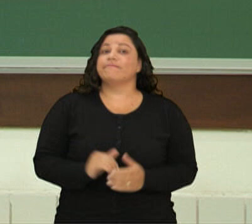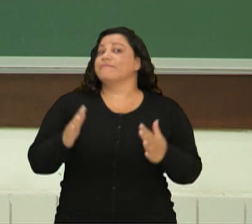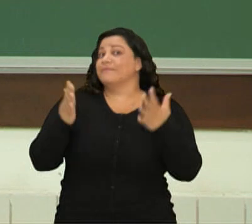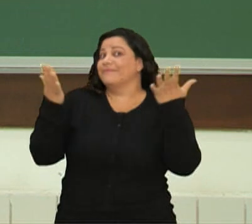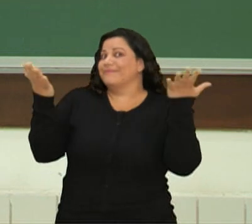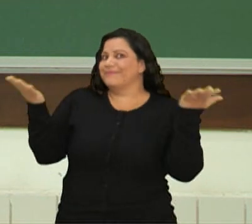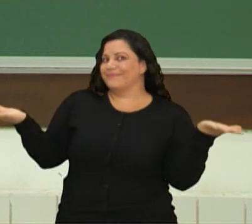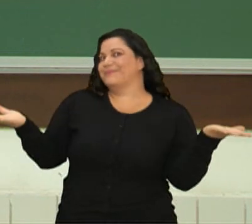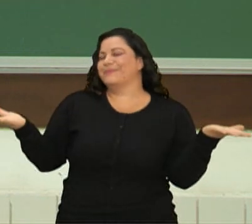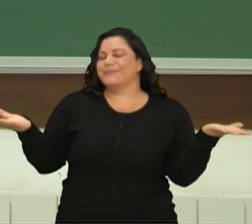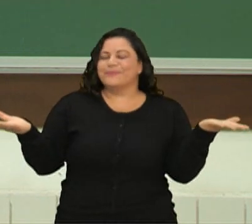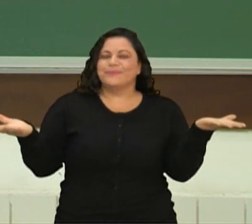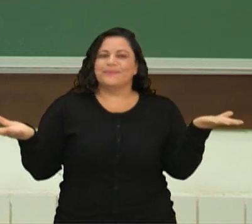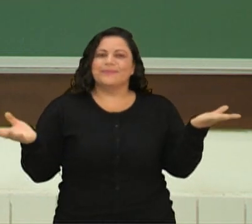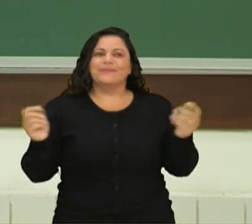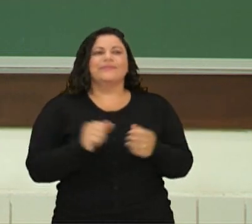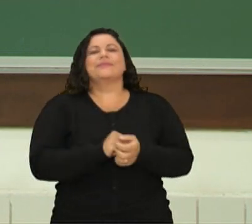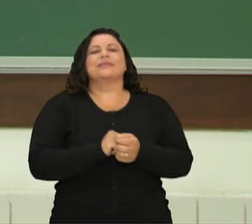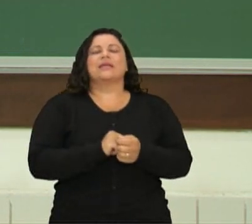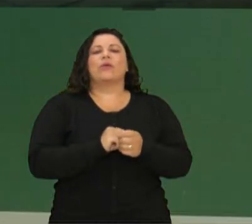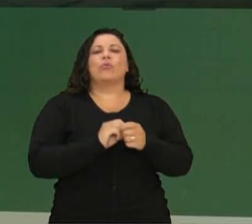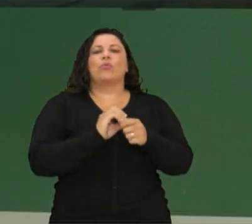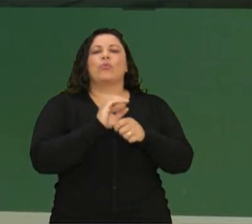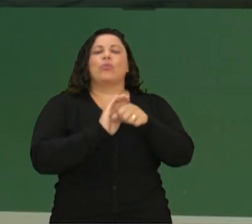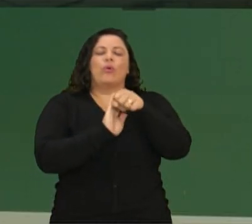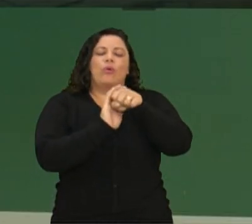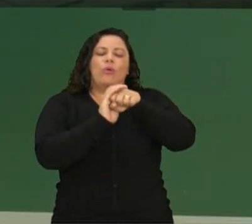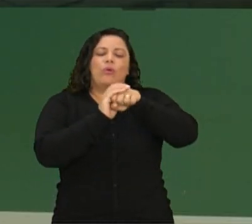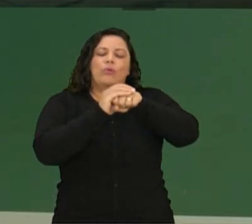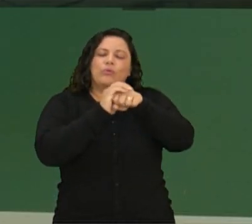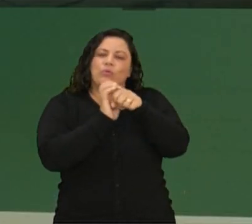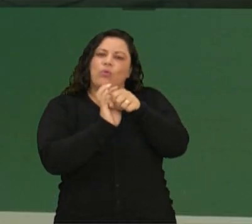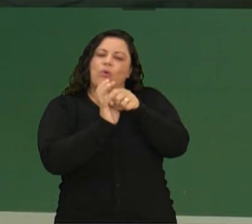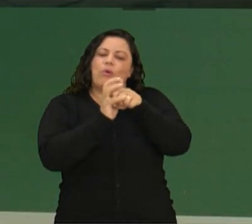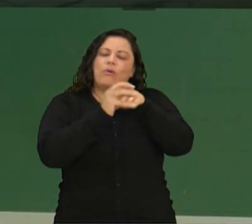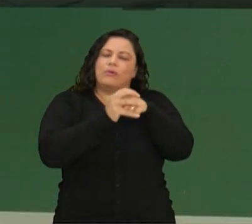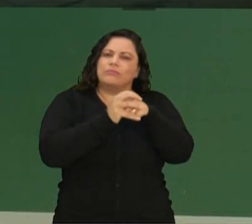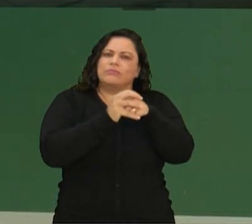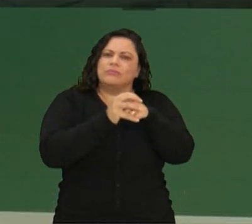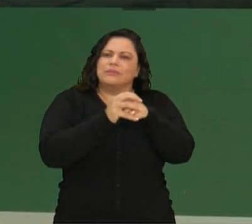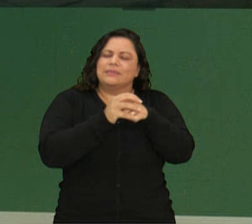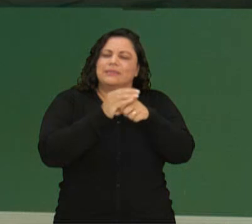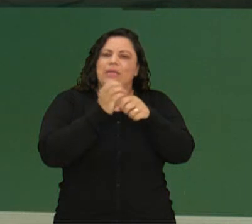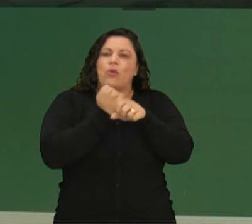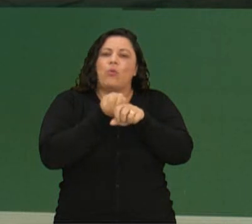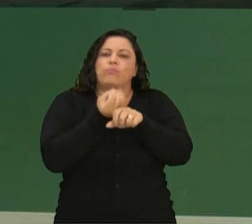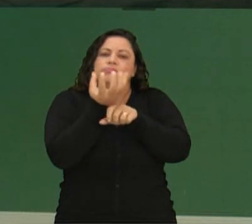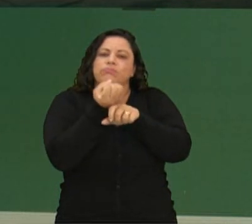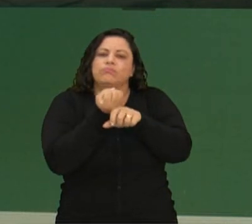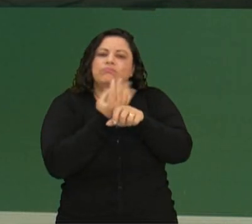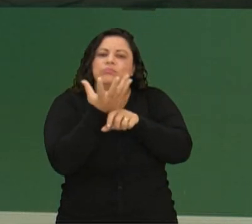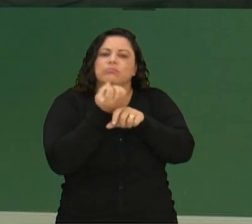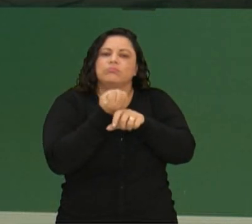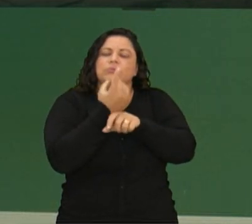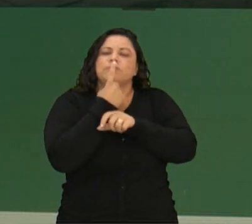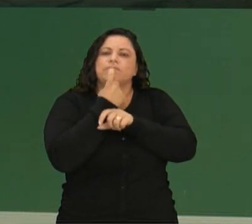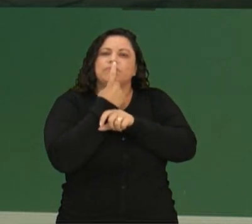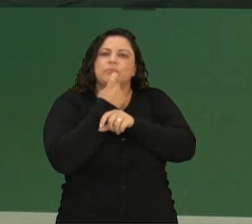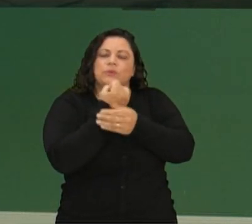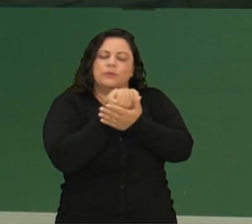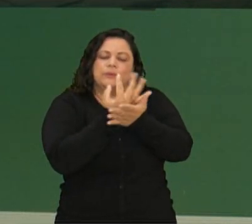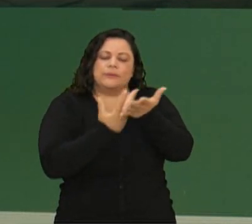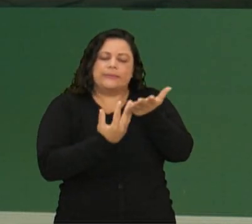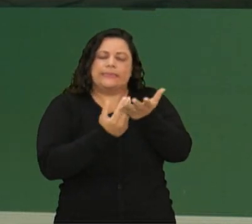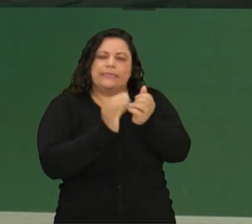Então, a coagulação é um processo, né, que impede a perda de sangue, hemorragias, que fecha